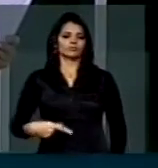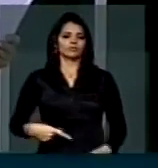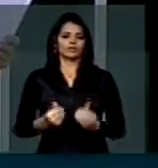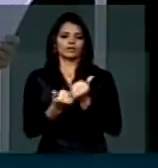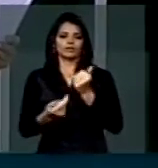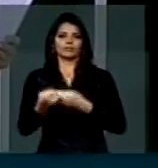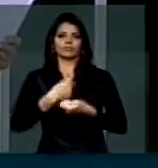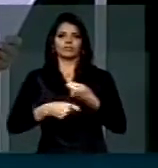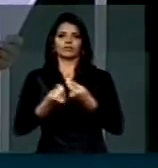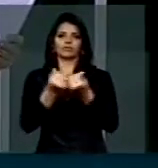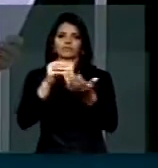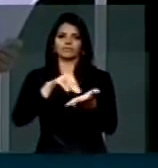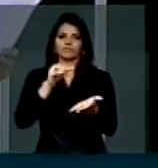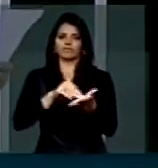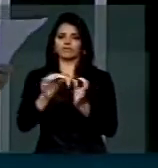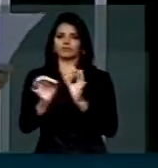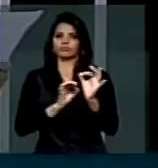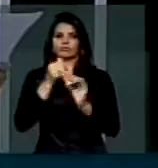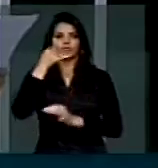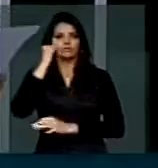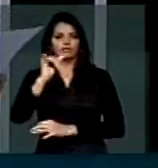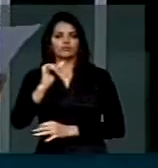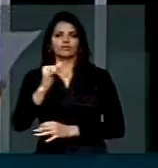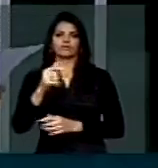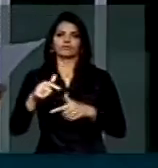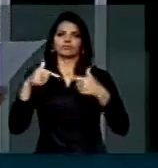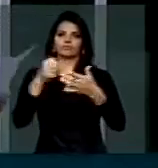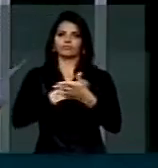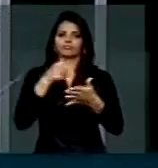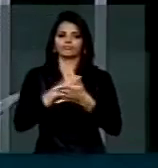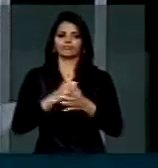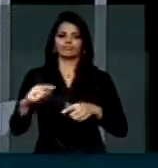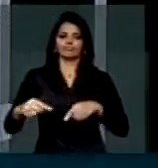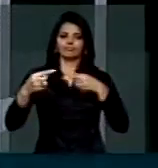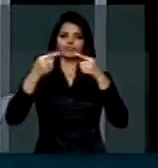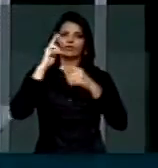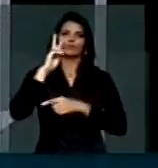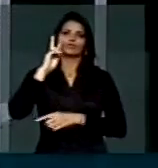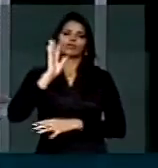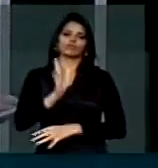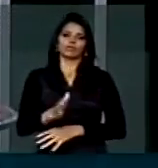despreparada para enfrentar os desafios que a história já está a nos impor. Muito obrigado.